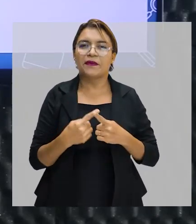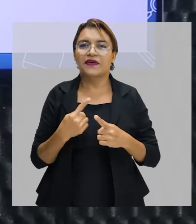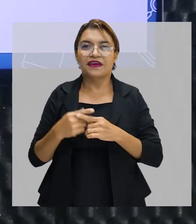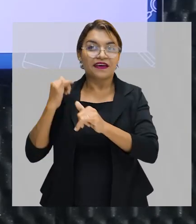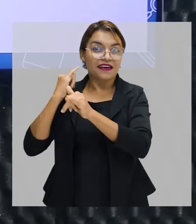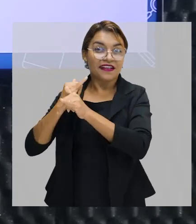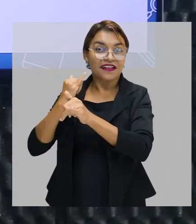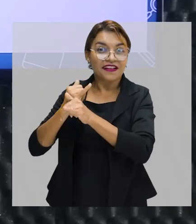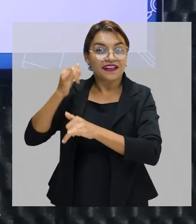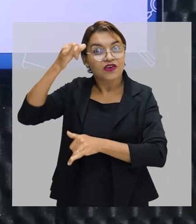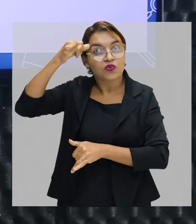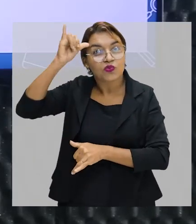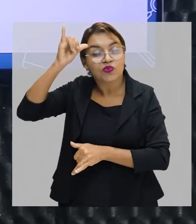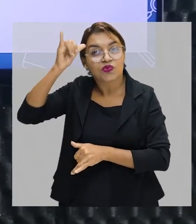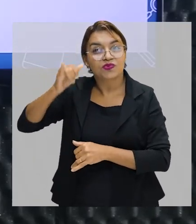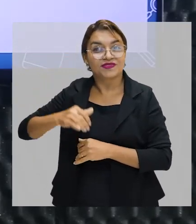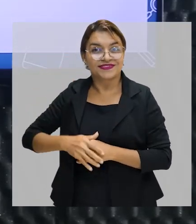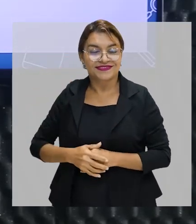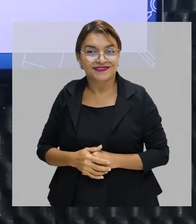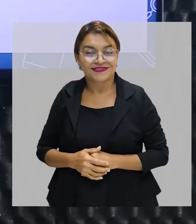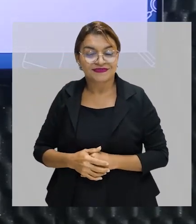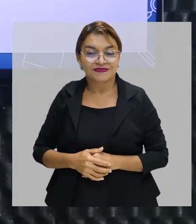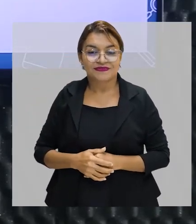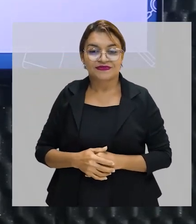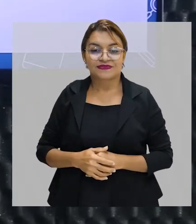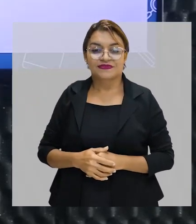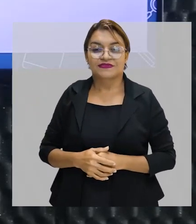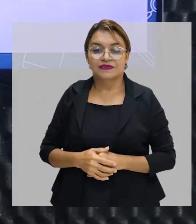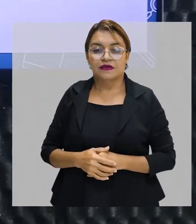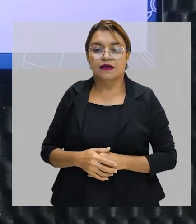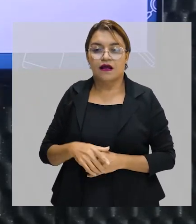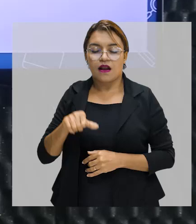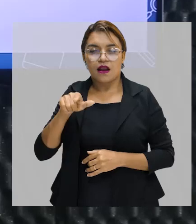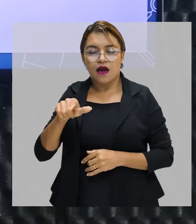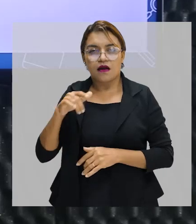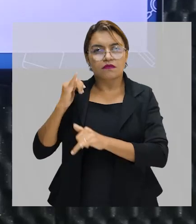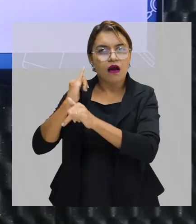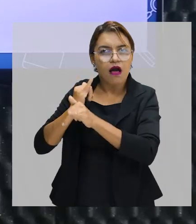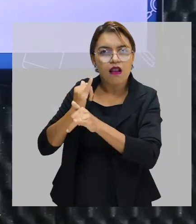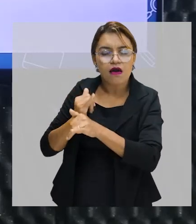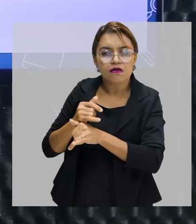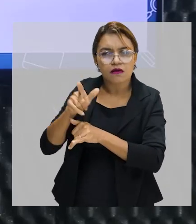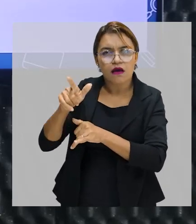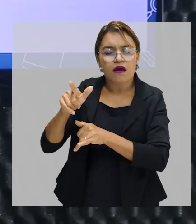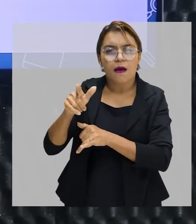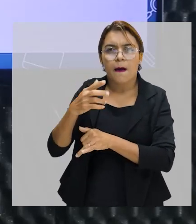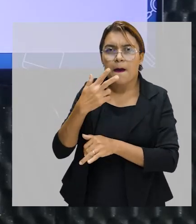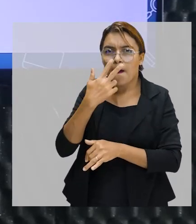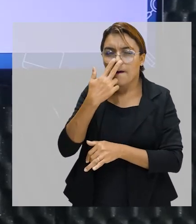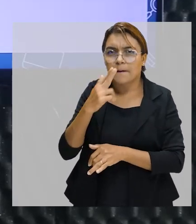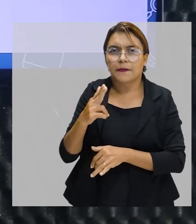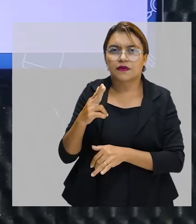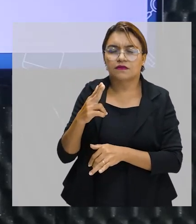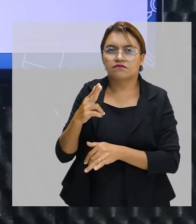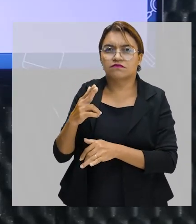touro encantado. A lenda do touro encantado é que ele aparece lá. O rei